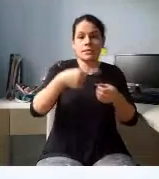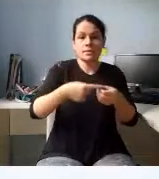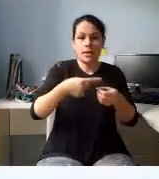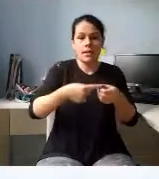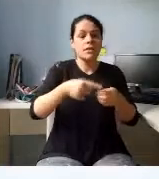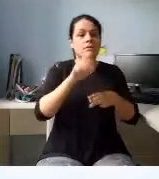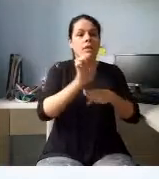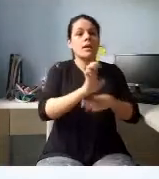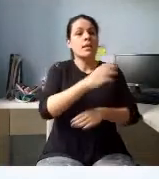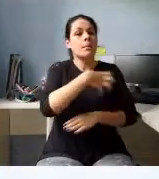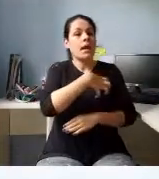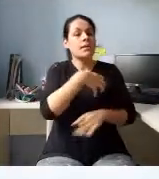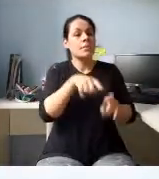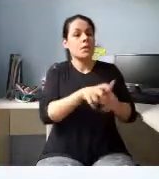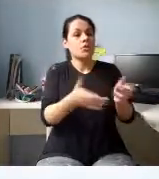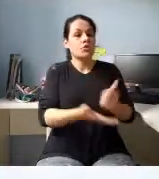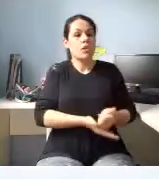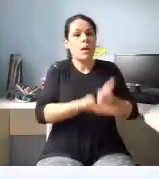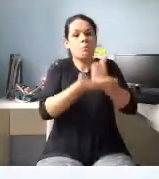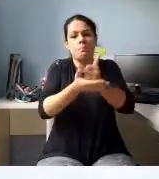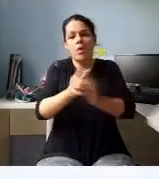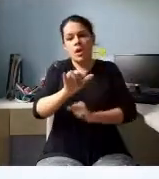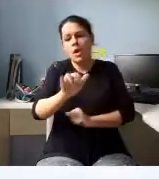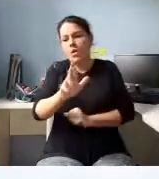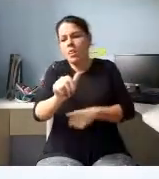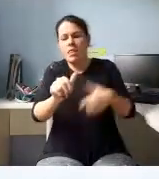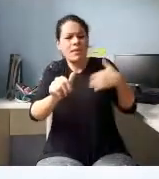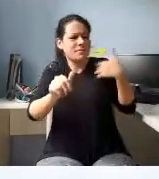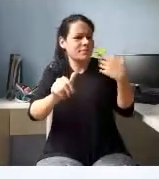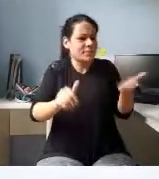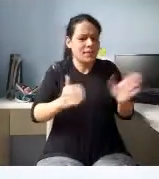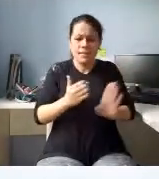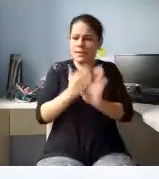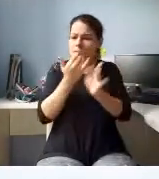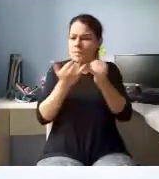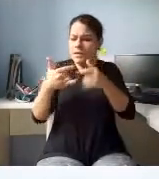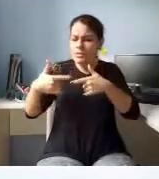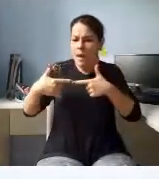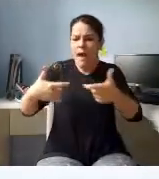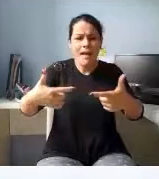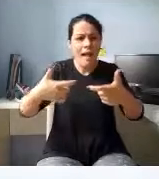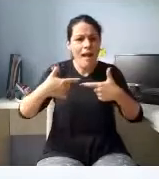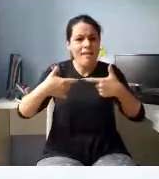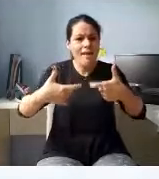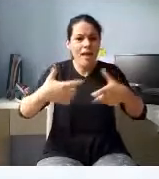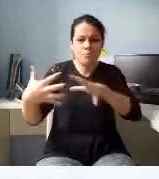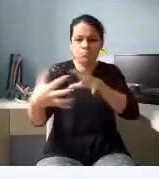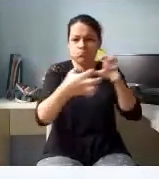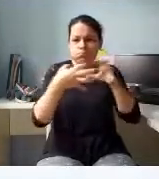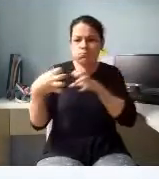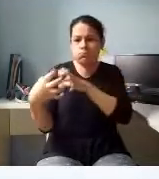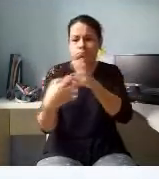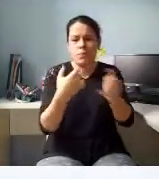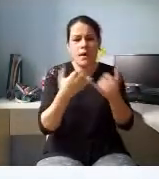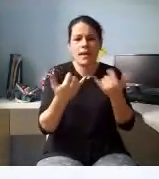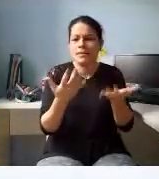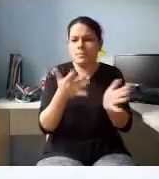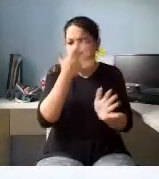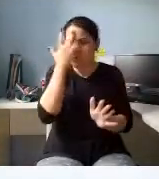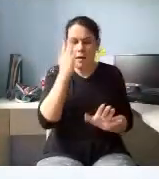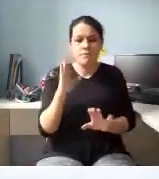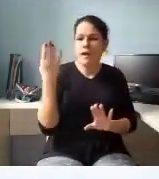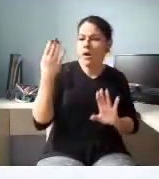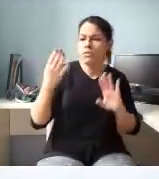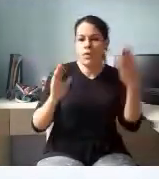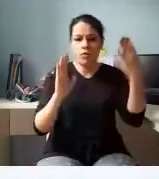apoia hoje Arthur Lira. E aí, então, a gente vê uma guerra, na verdade, aí, de traições de um lado e do outro, e fica, assim,